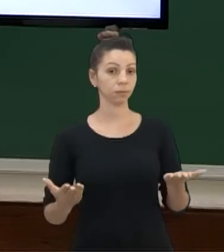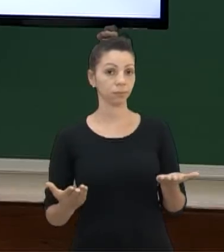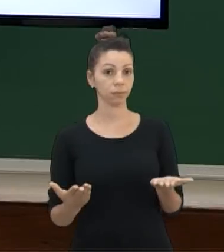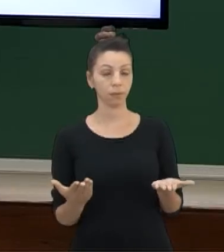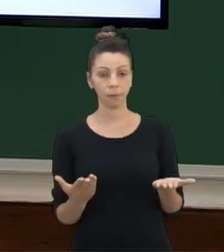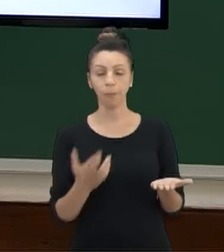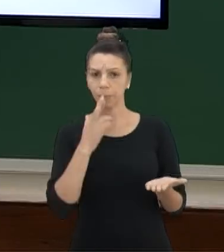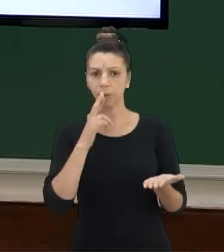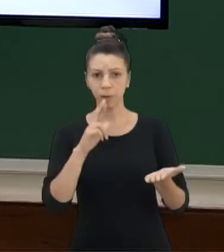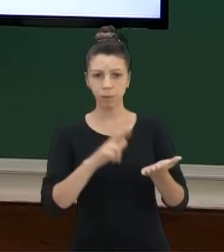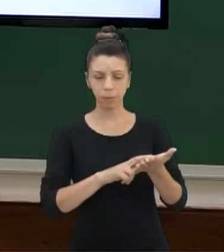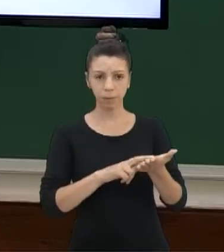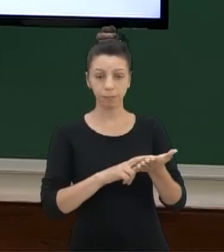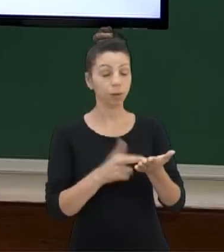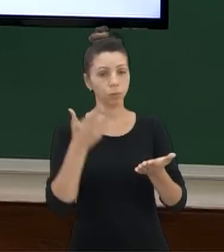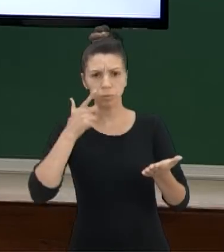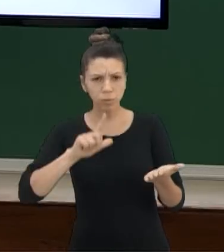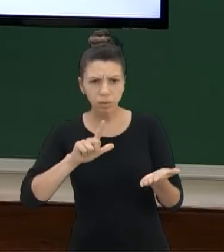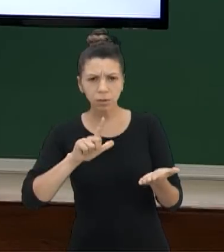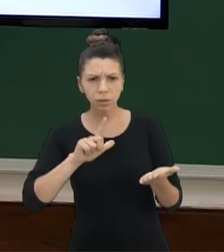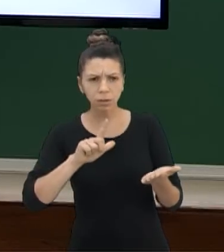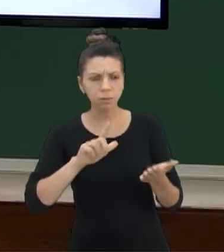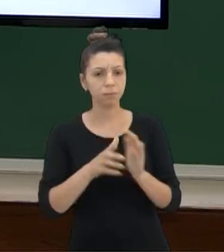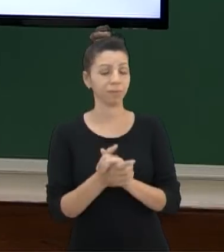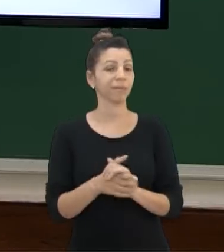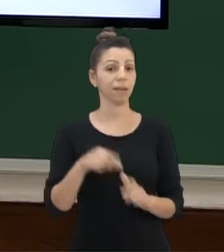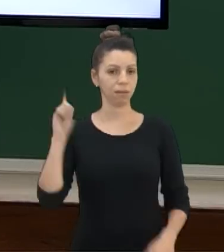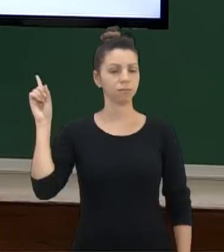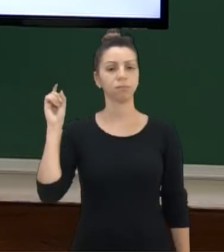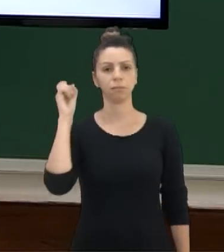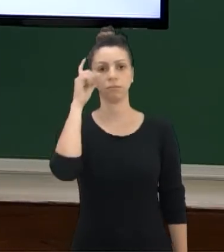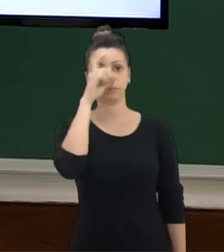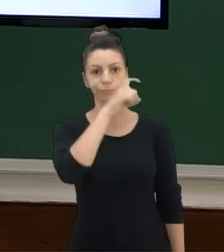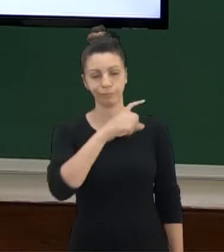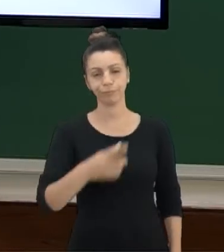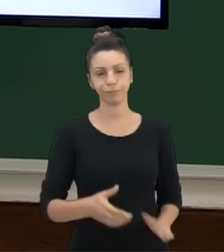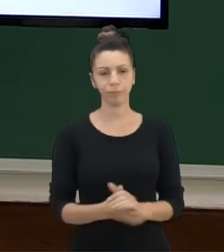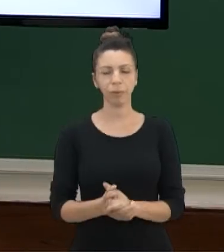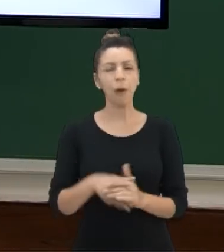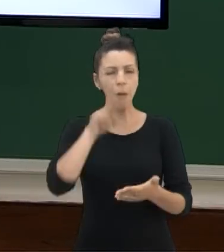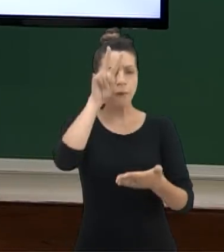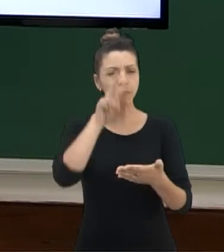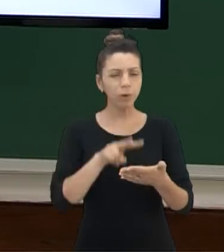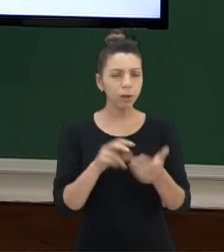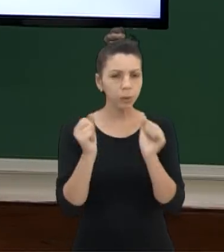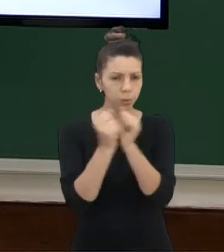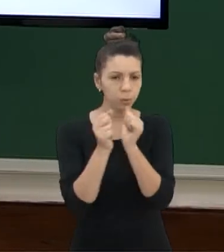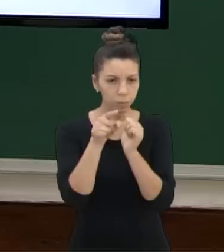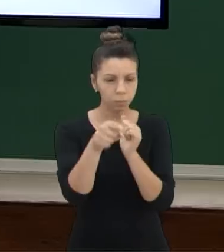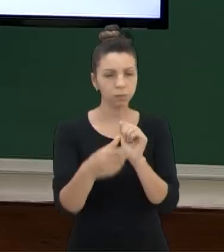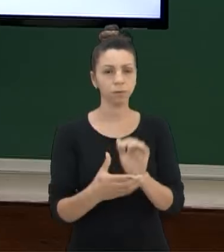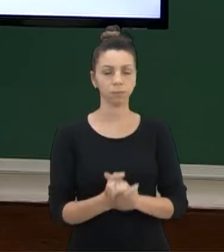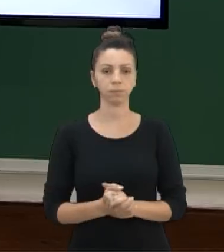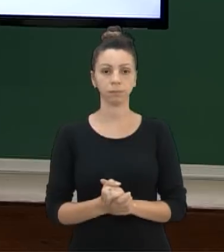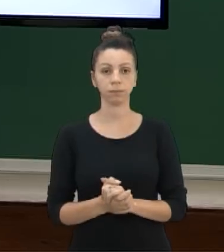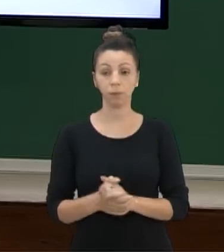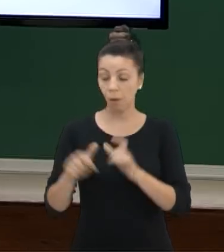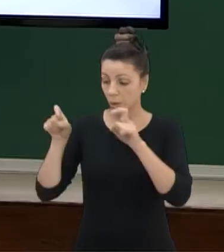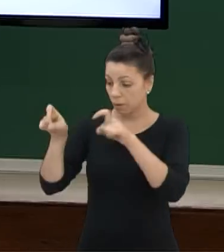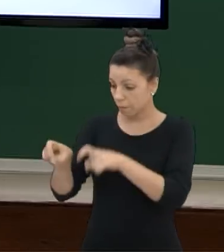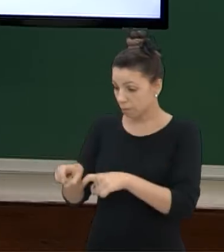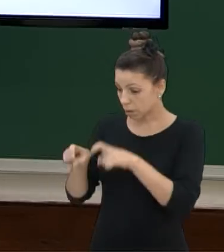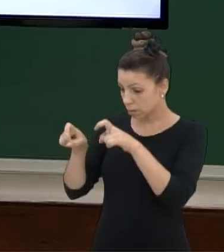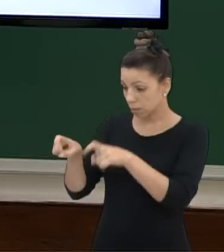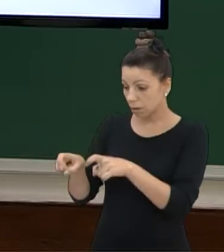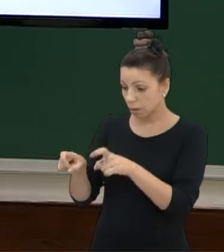Resolveram o exercício? Não conseguiram? Esse era um pouco mais difícil. Eu vou ler com vocês primeiro. Em uma fazenda à venda, o